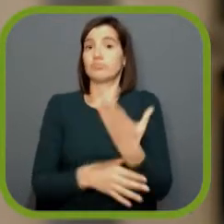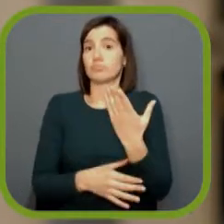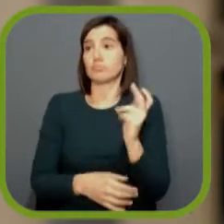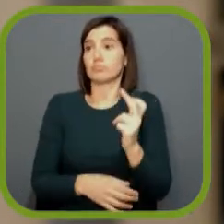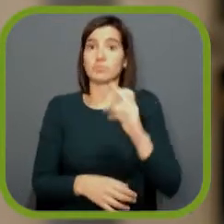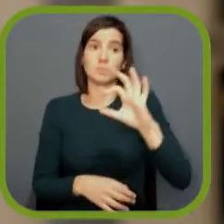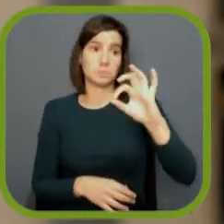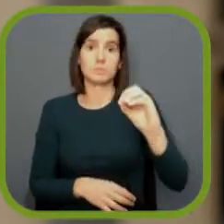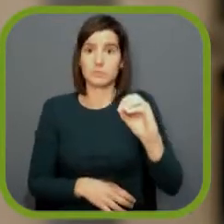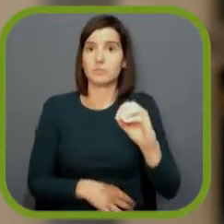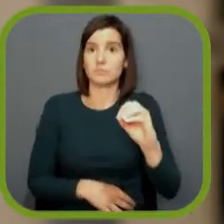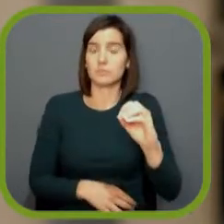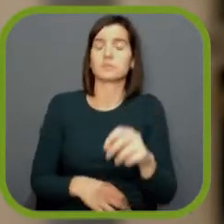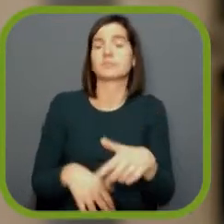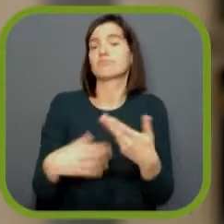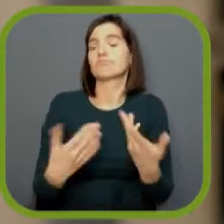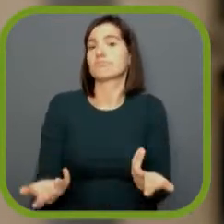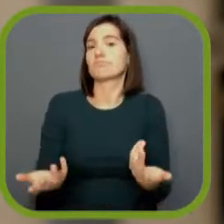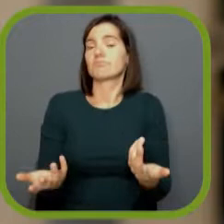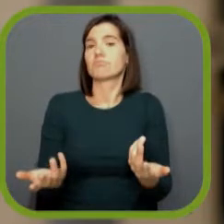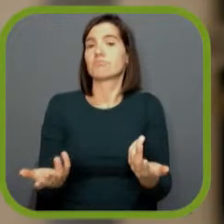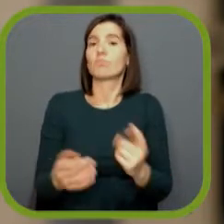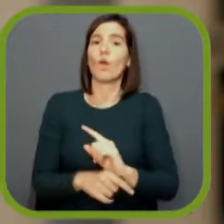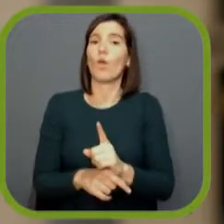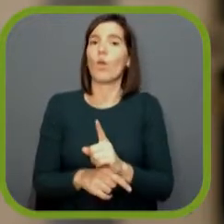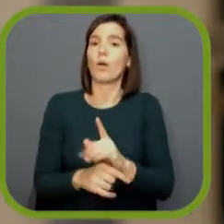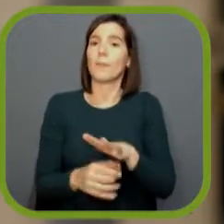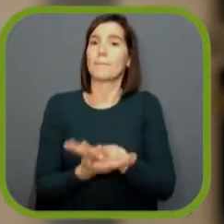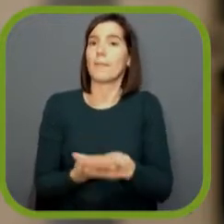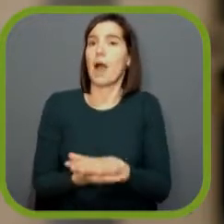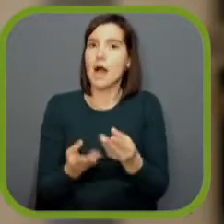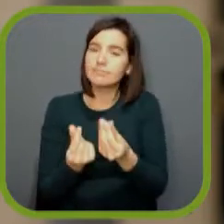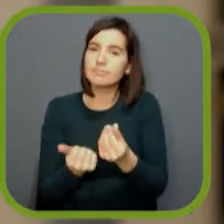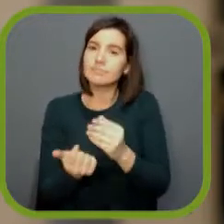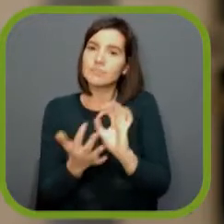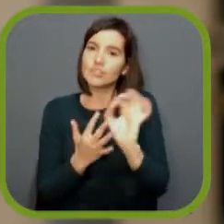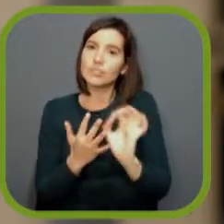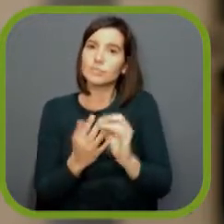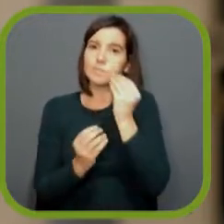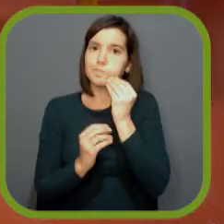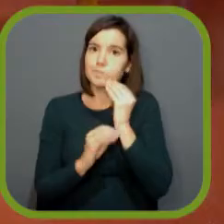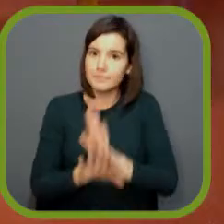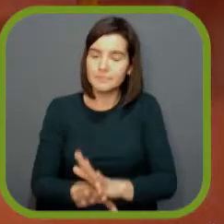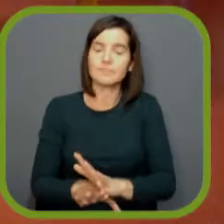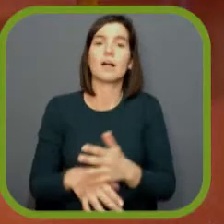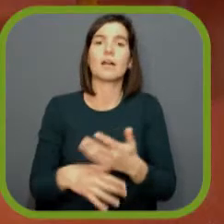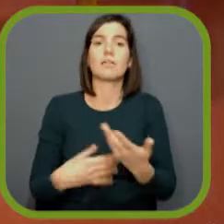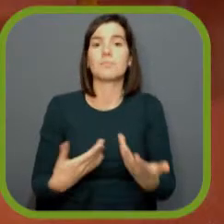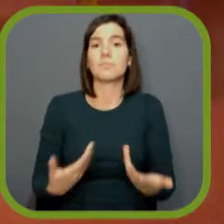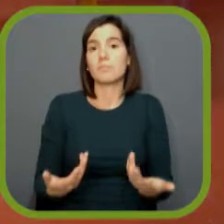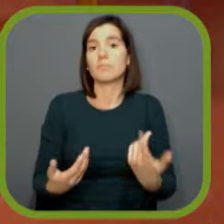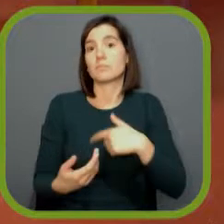fundada no início dos anos 80 e que, portanto, estabelece uma matriz muito própria, não